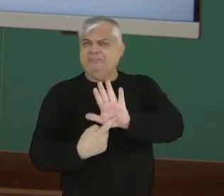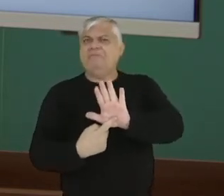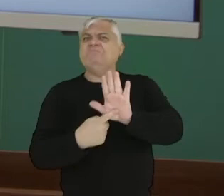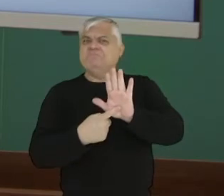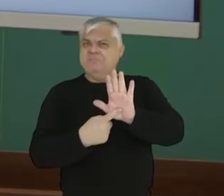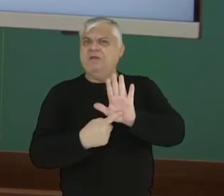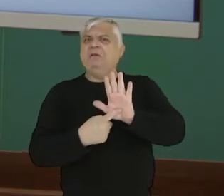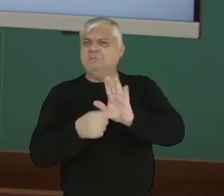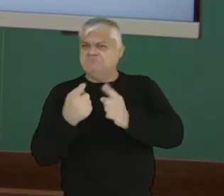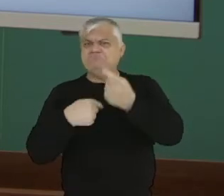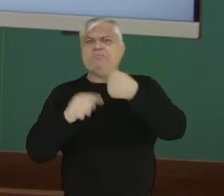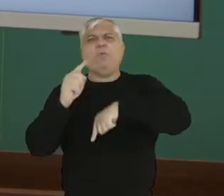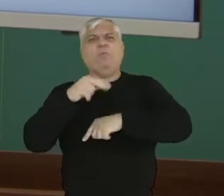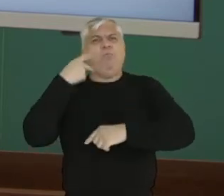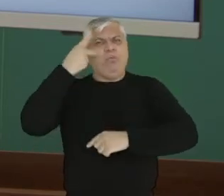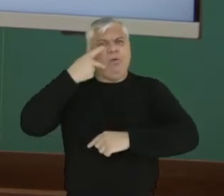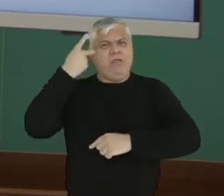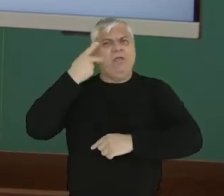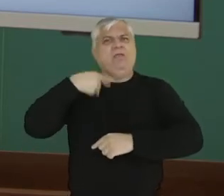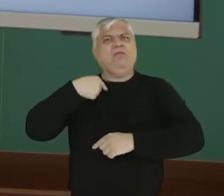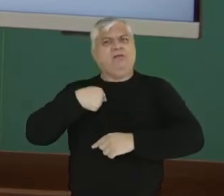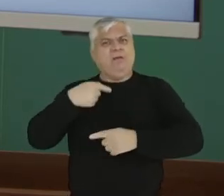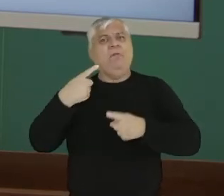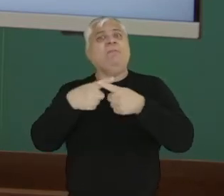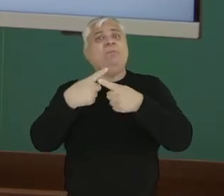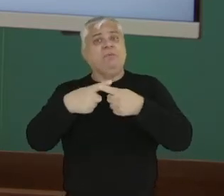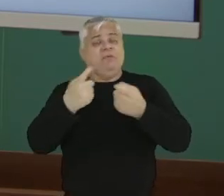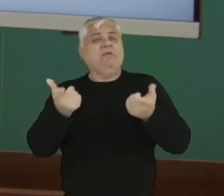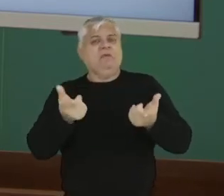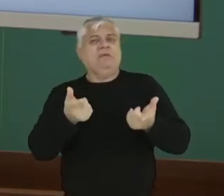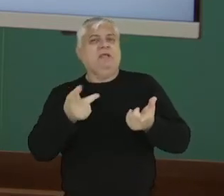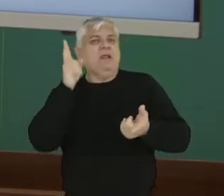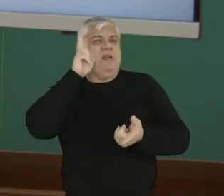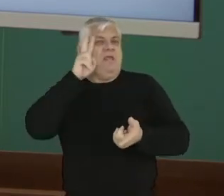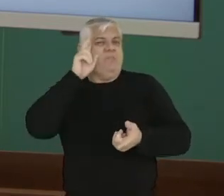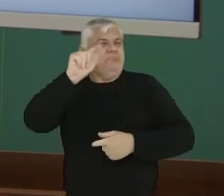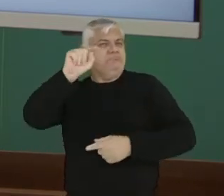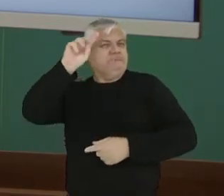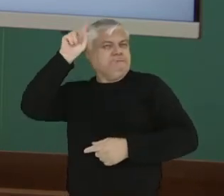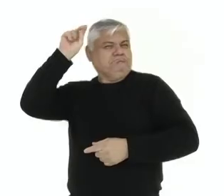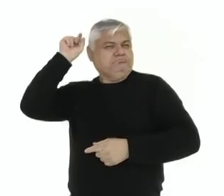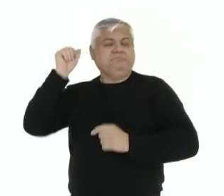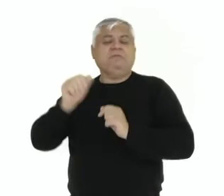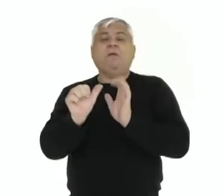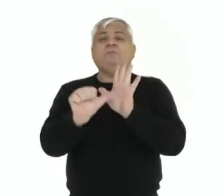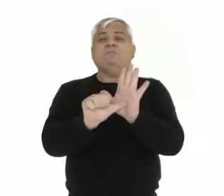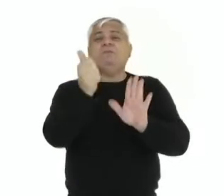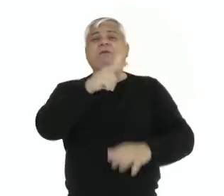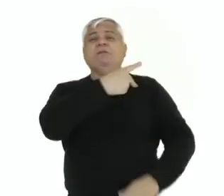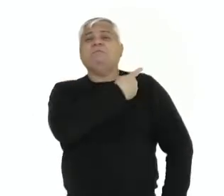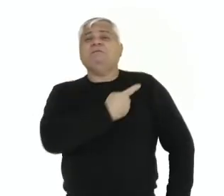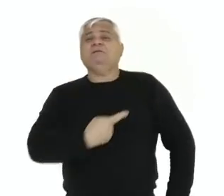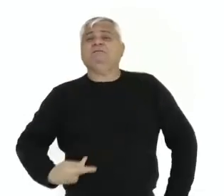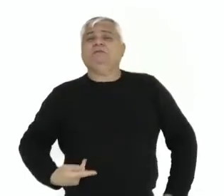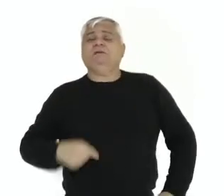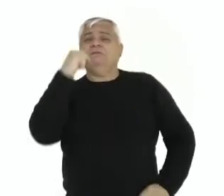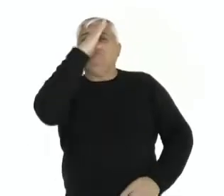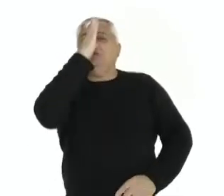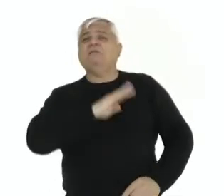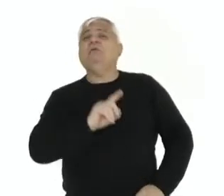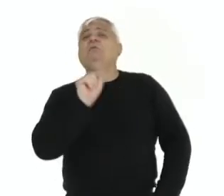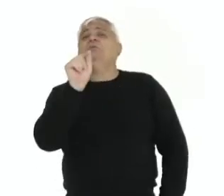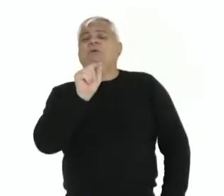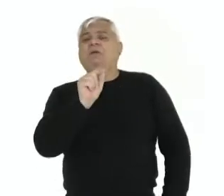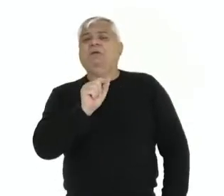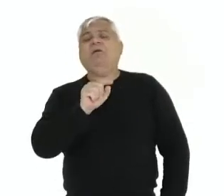na vida política do Brasil. Né? Tanto, vamos relembrar, que os dois primeiros presidentes do Brasil, com a proclamação